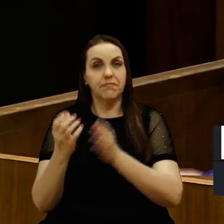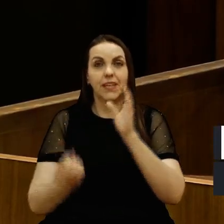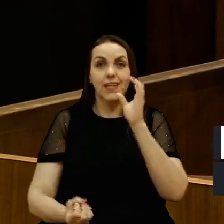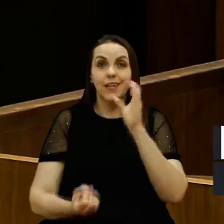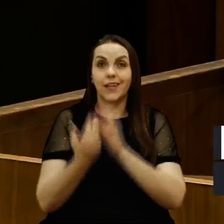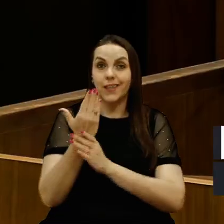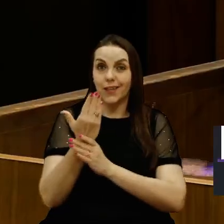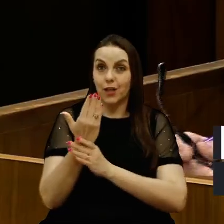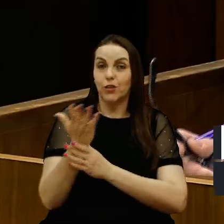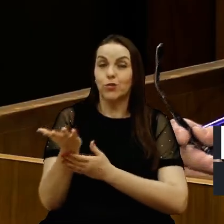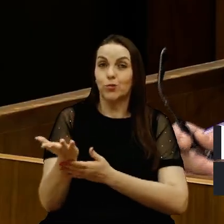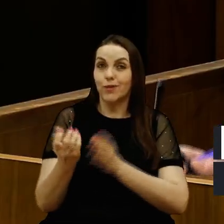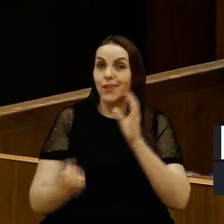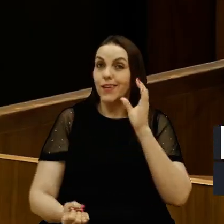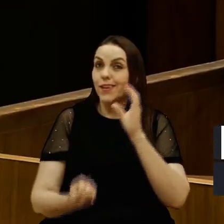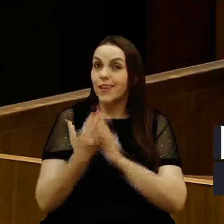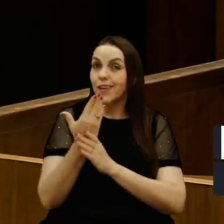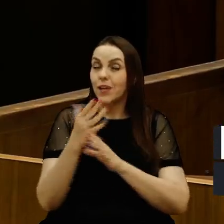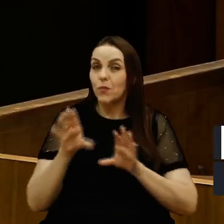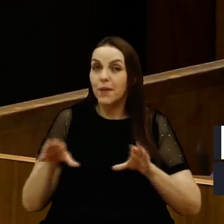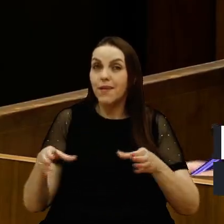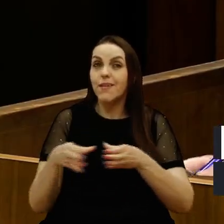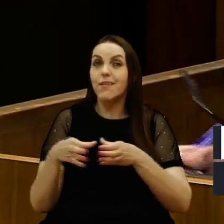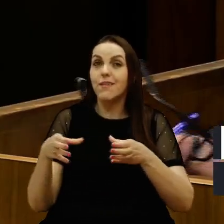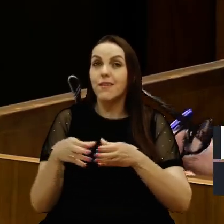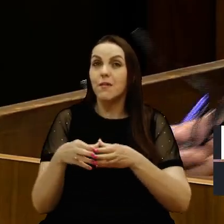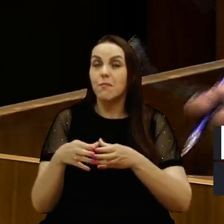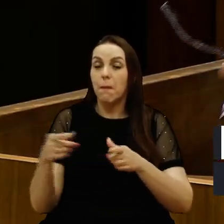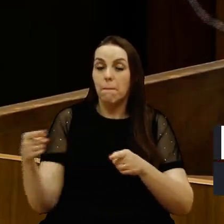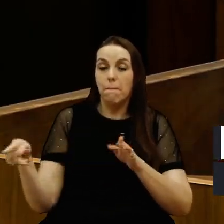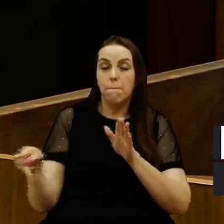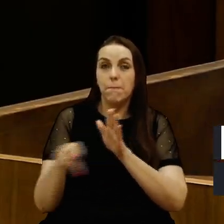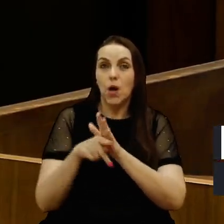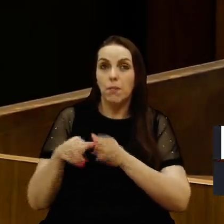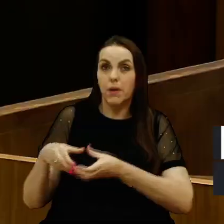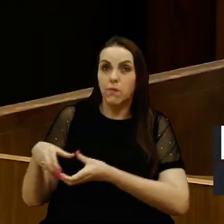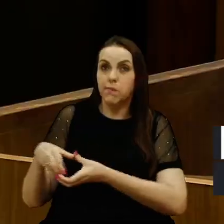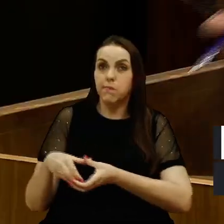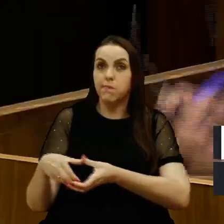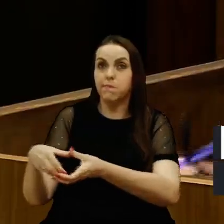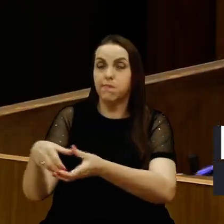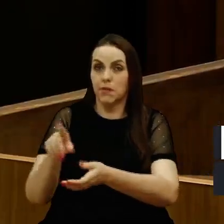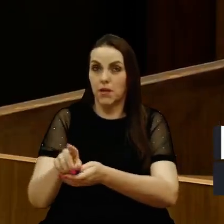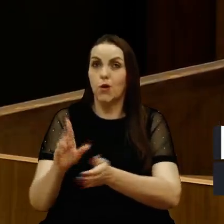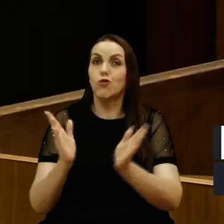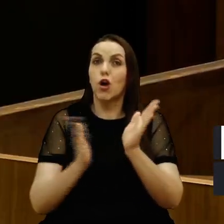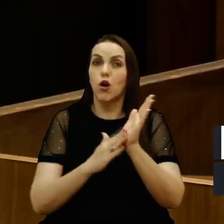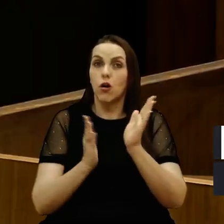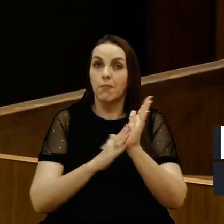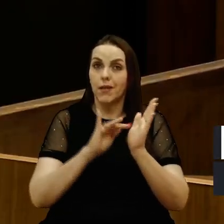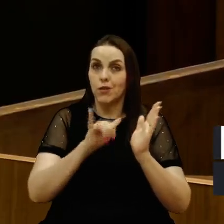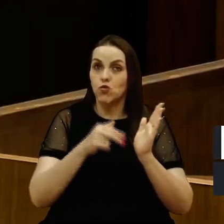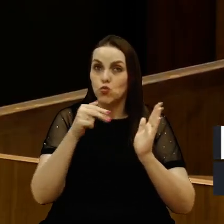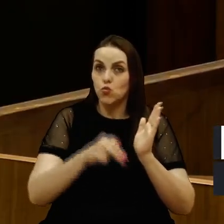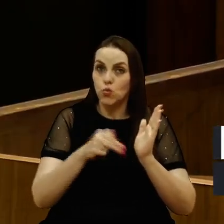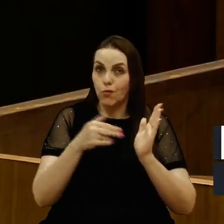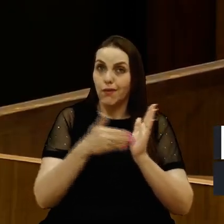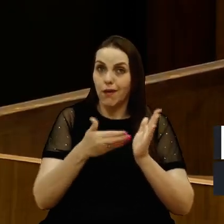criando Uma parte, vereador. uma equipe para o saneamento, que eu venho cobrando desde junho. Aliás, reunimos com o prefeito e